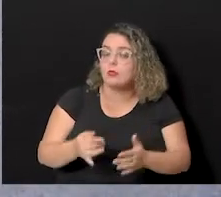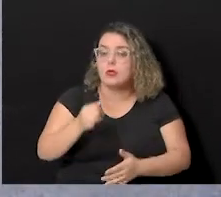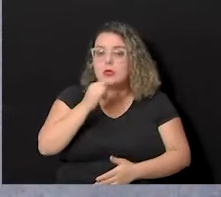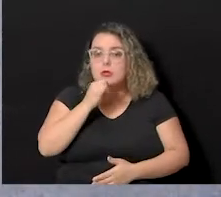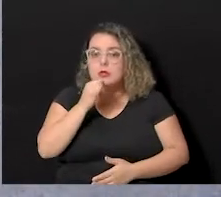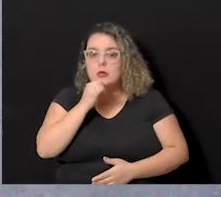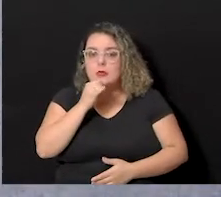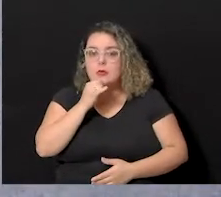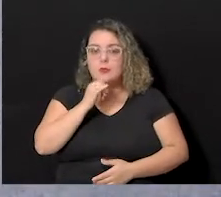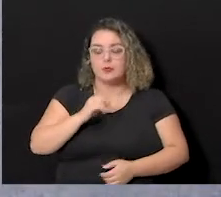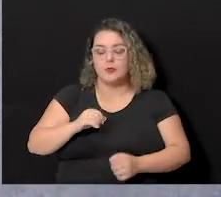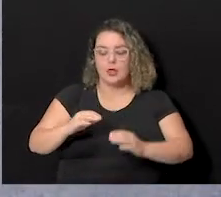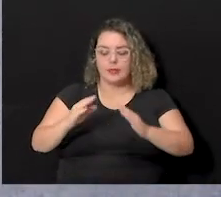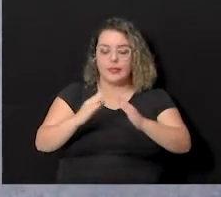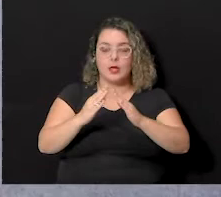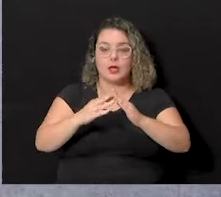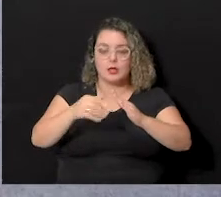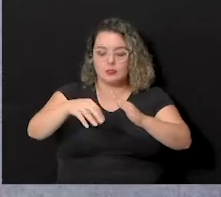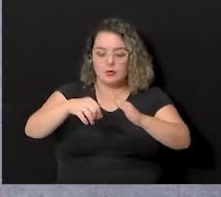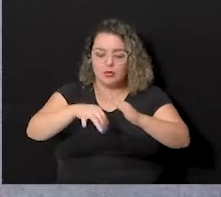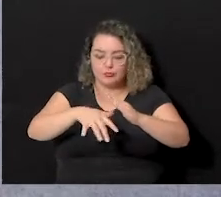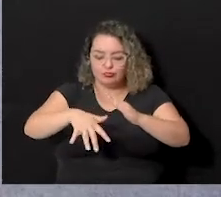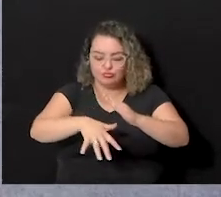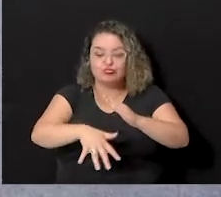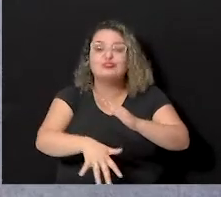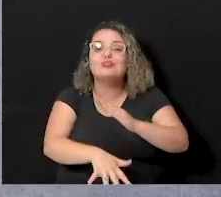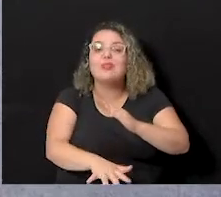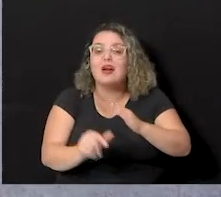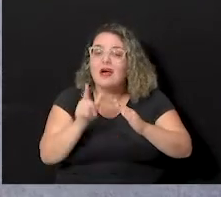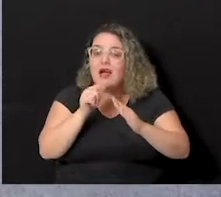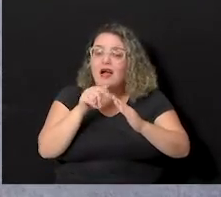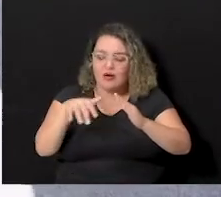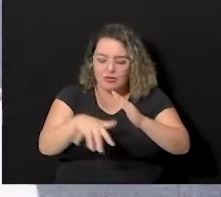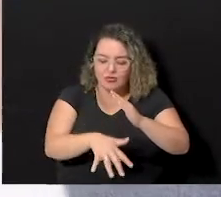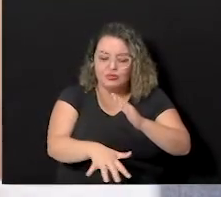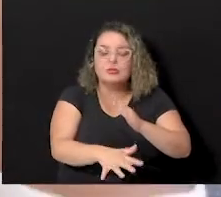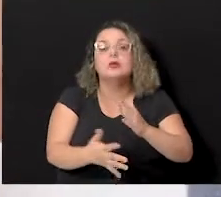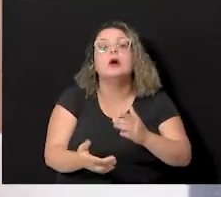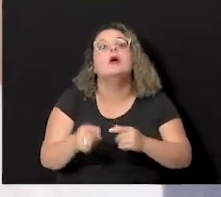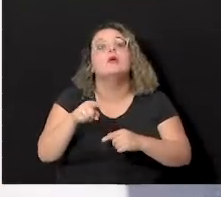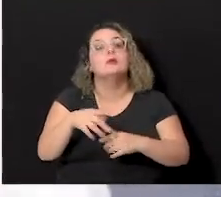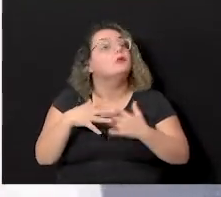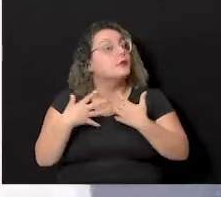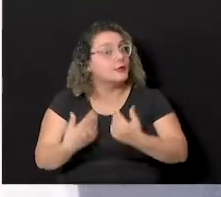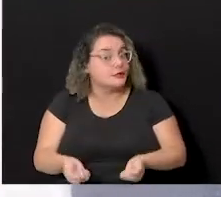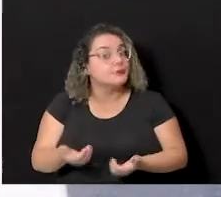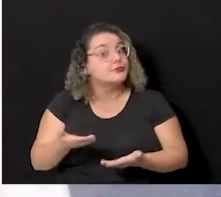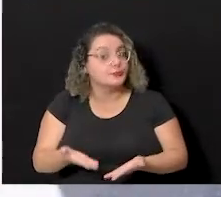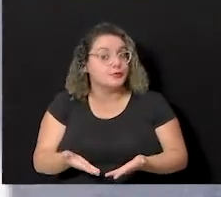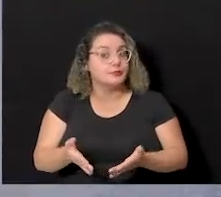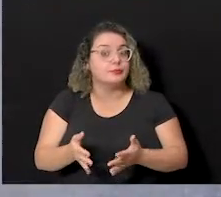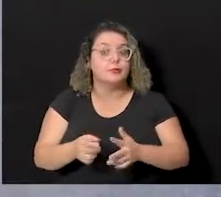um problema de vazamento. Tem que estar descrito lá que o proprietário é o responsável, porque senão você vai ter que assumir.